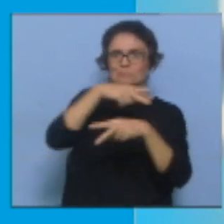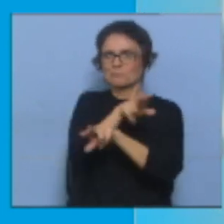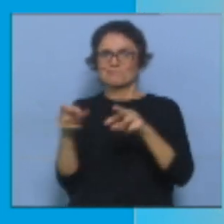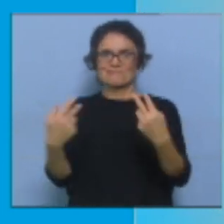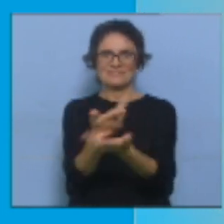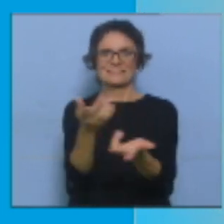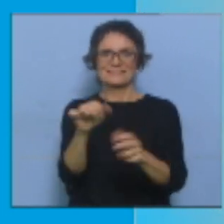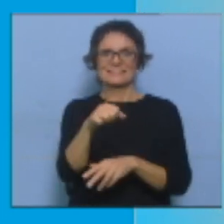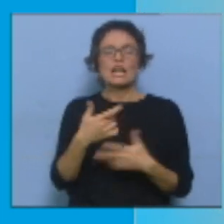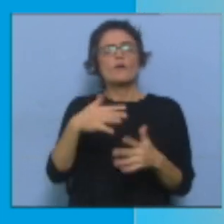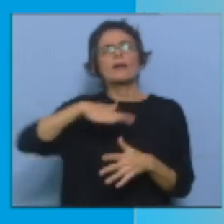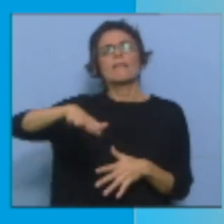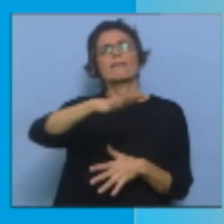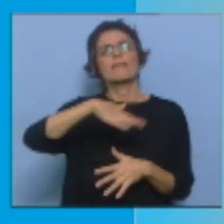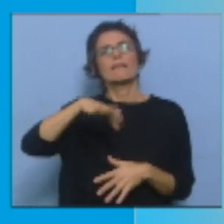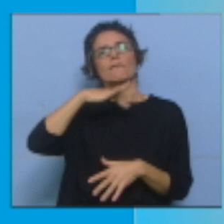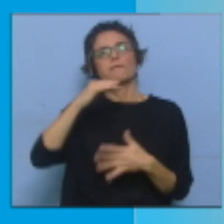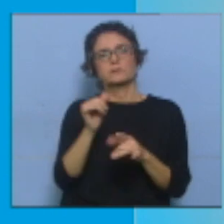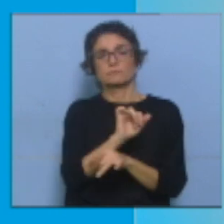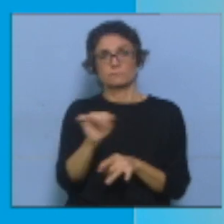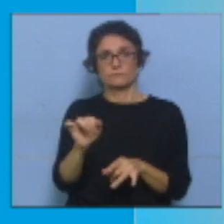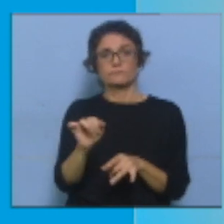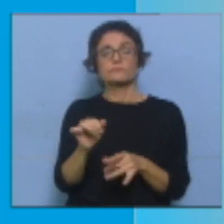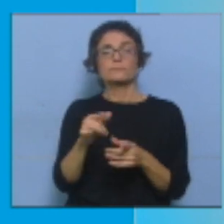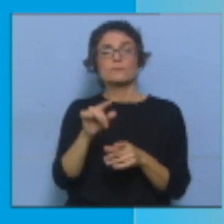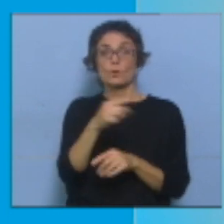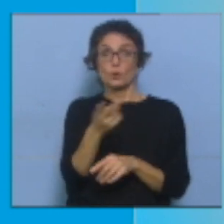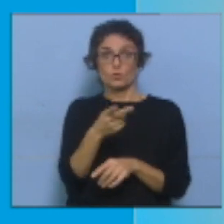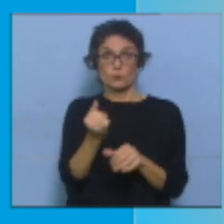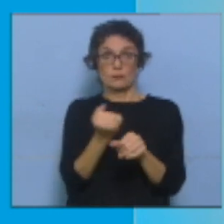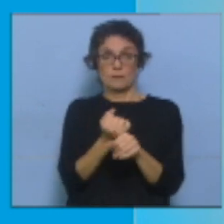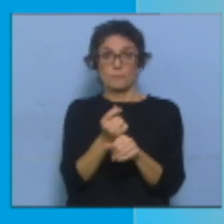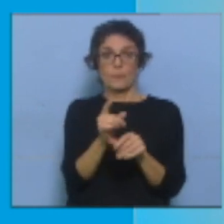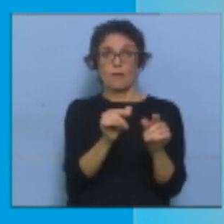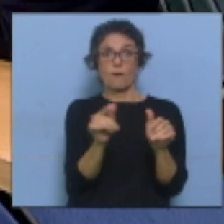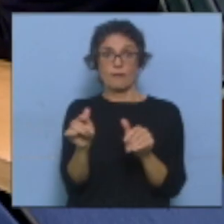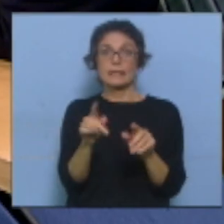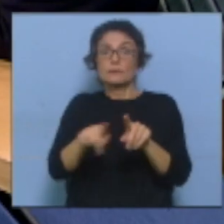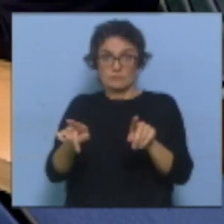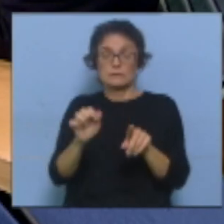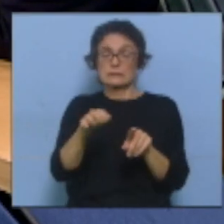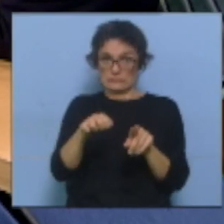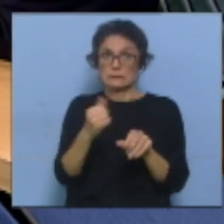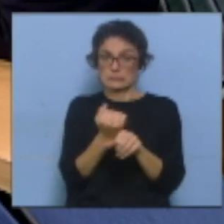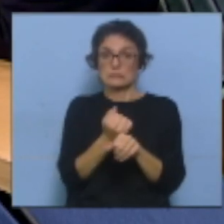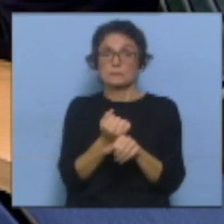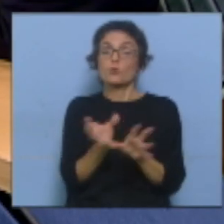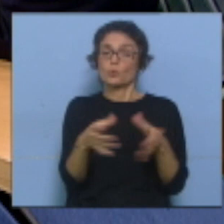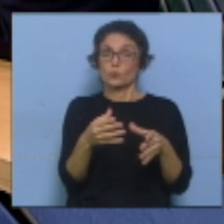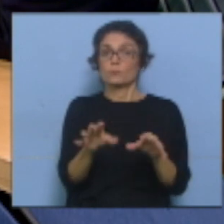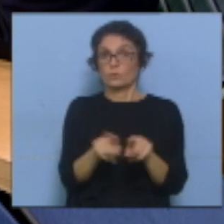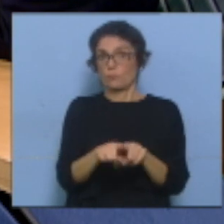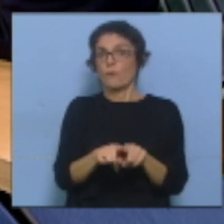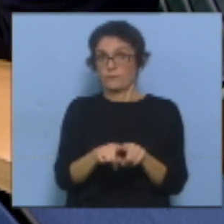ambiente familiar. Trabalham os dois numa rádio, não é? Trabalhamos em rádios diferentes, rádios mas diferentes, do mesmo grupo. do sim.